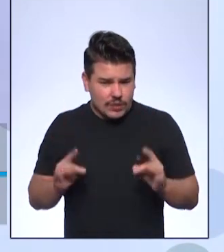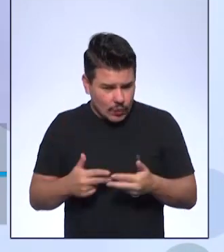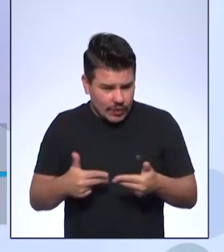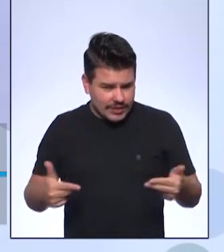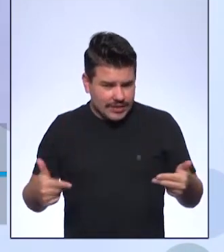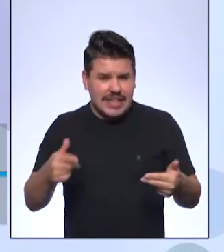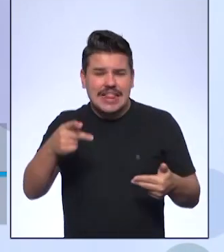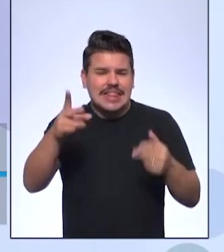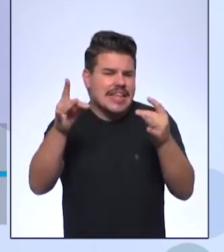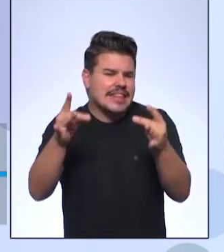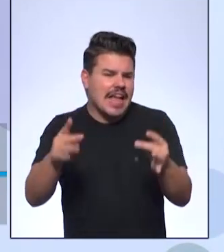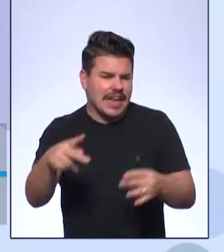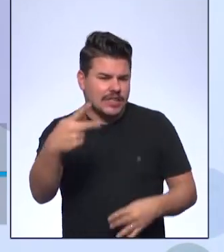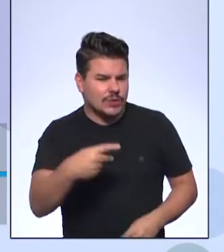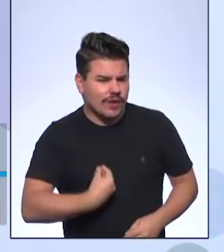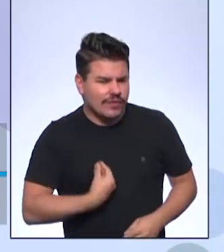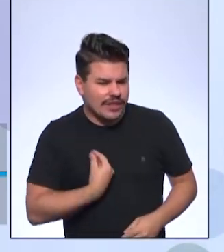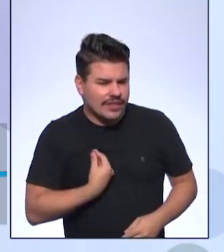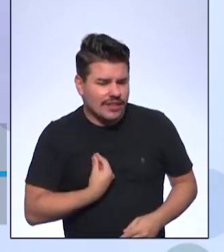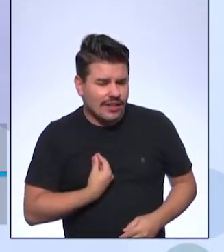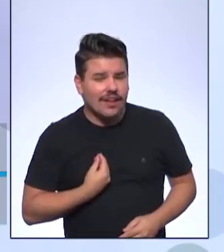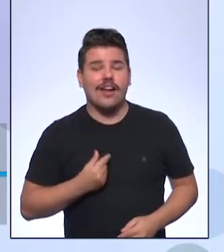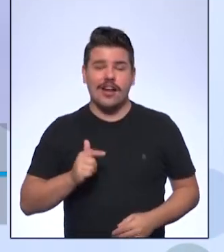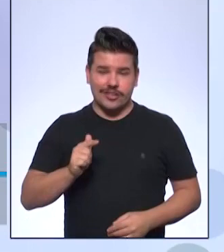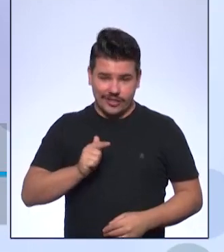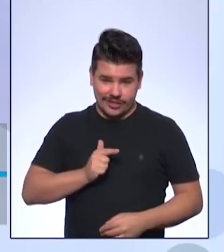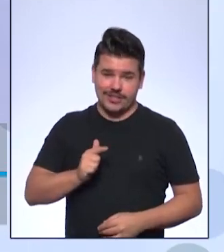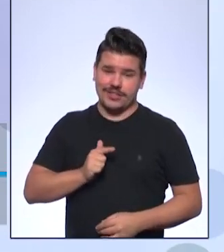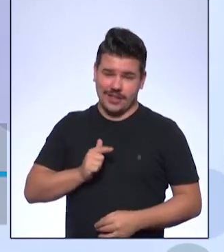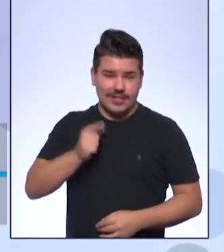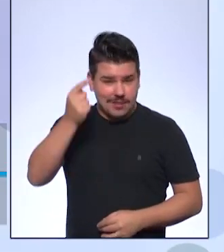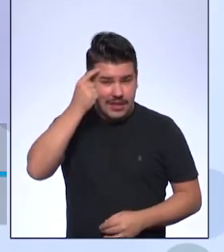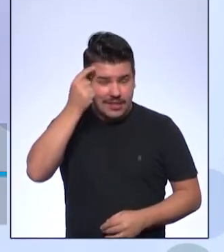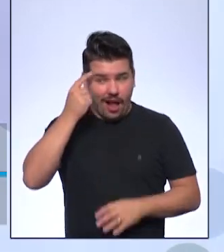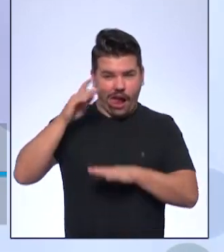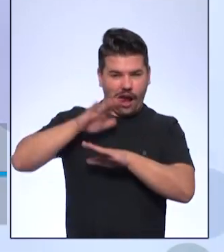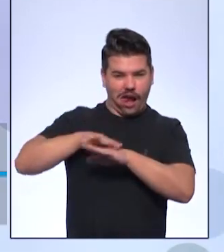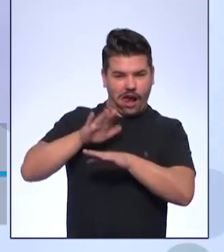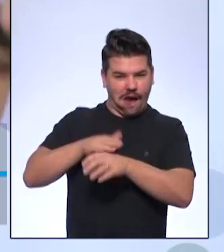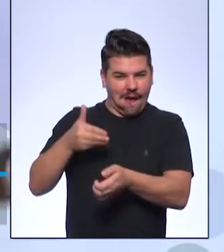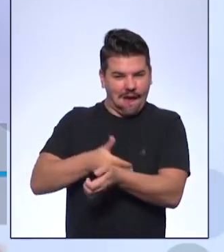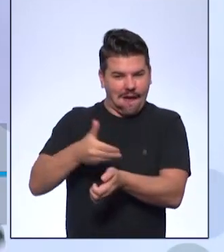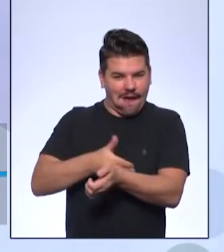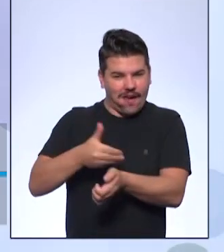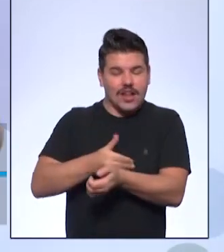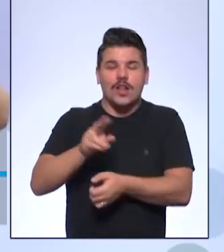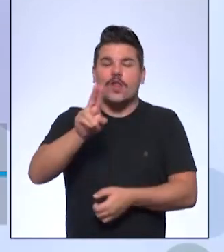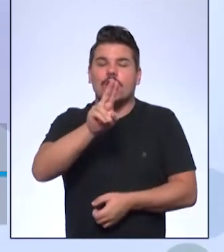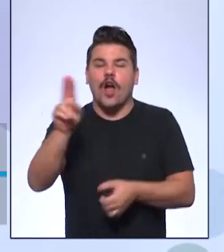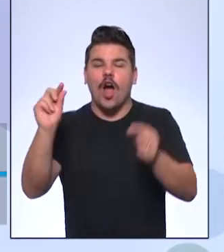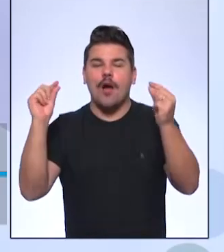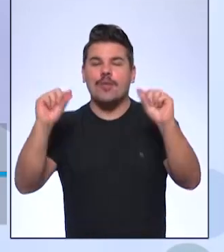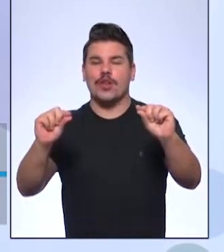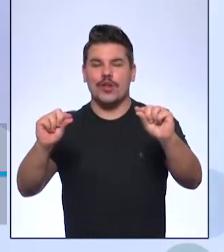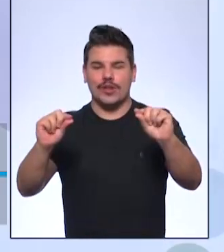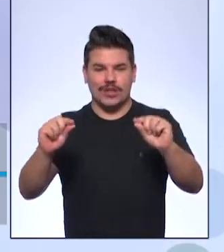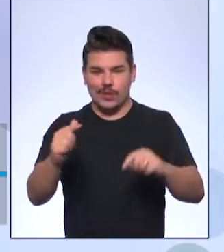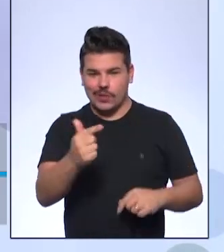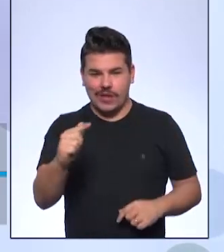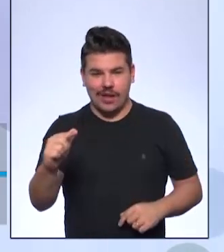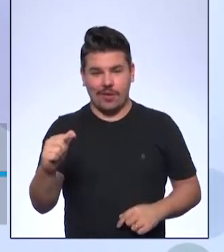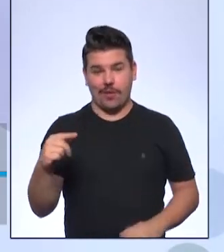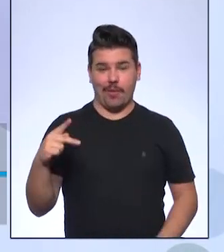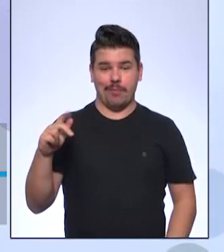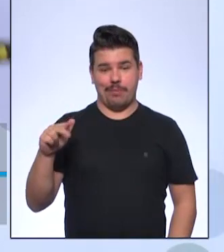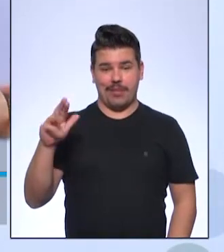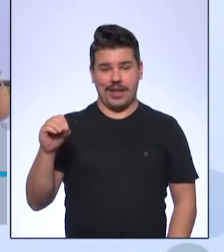de como a gente acha que muitas vezes a gente está anônimo e não está. Só porque não está seu nomezinho ali, ou porque seu nome está tipo Pedro e